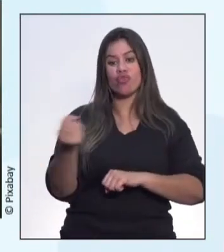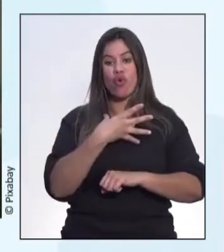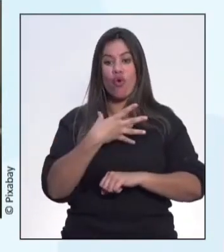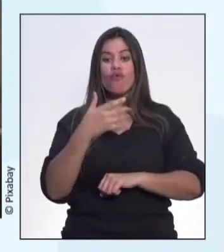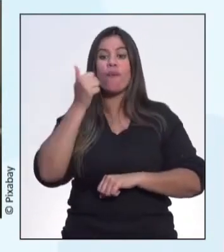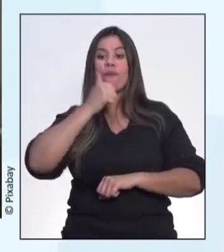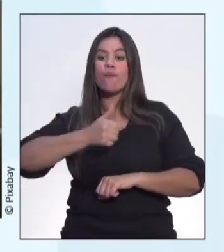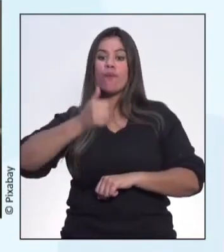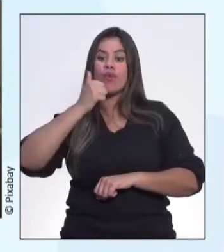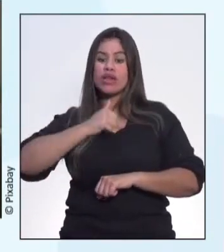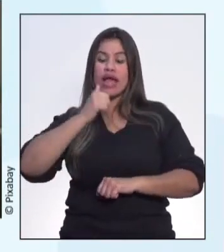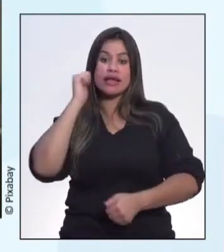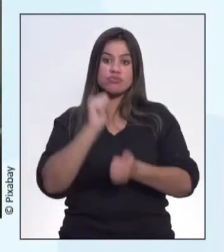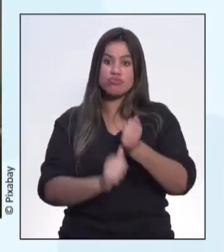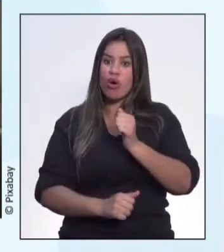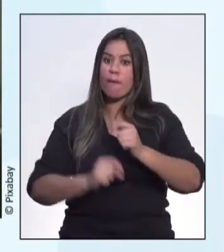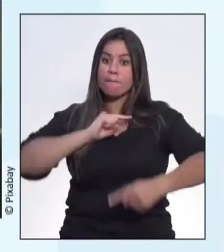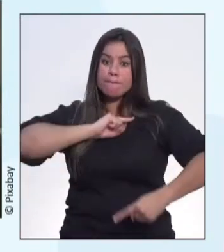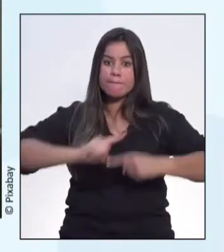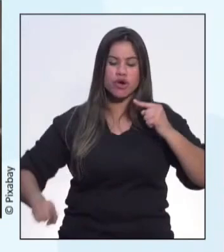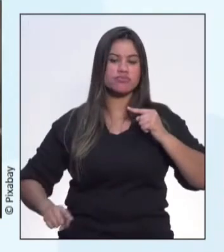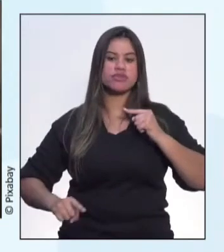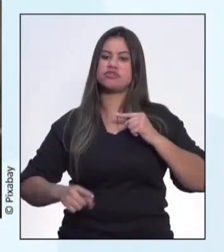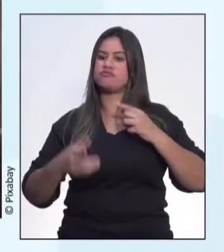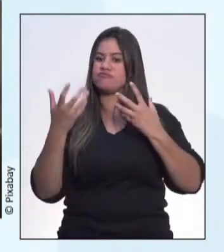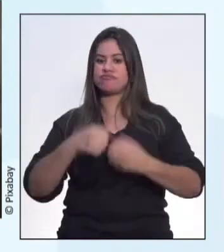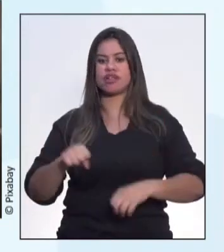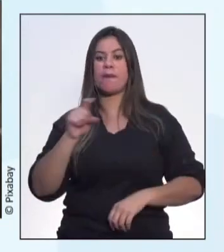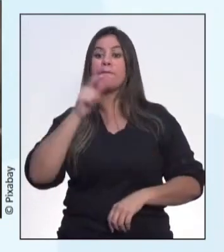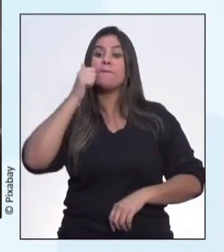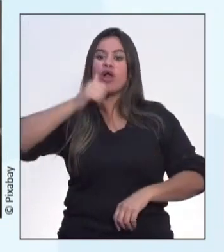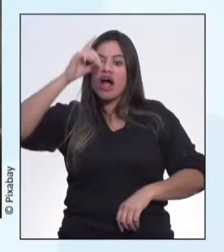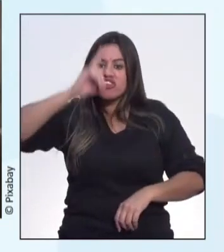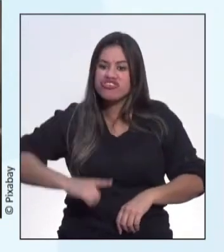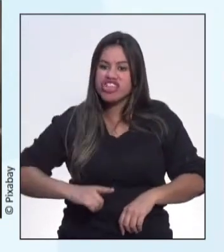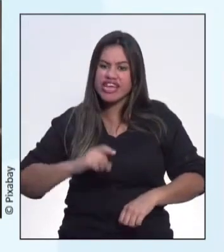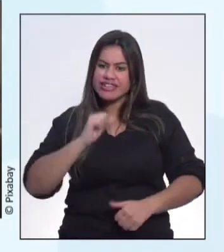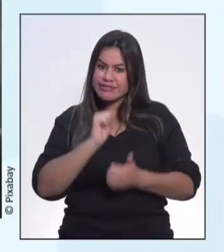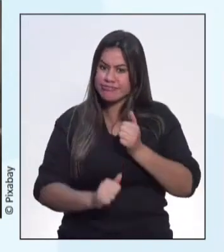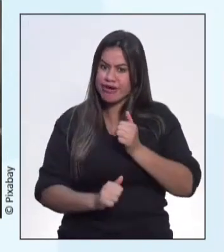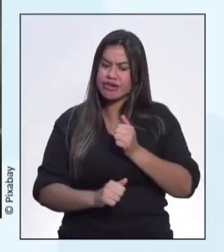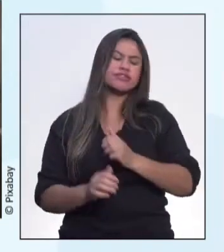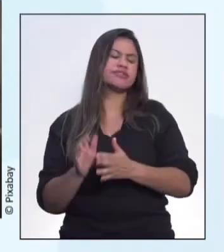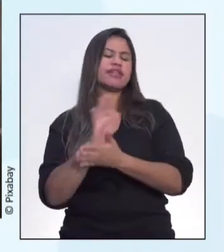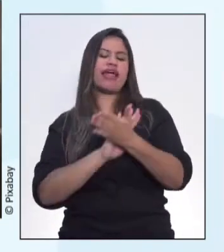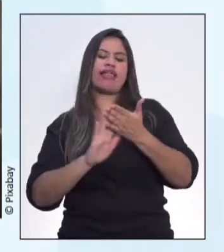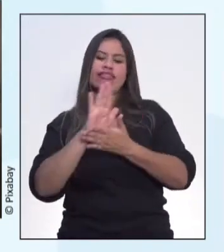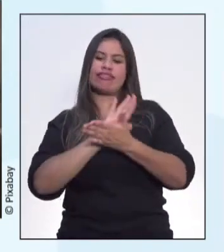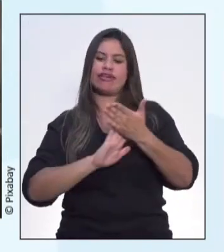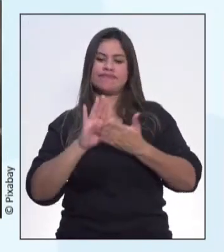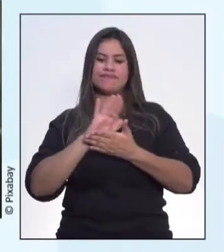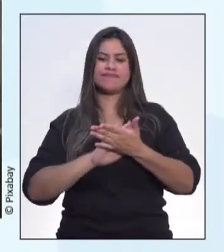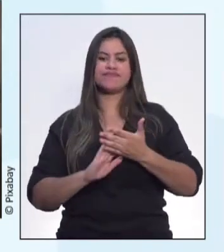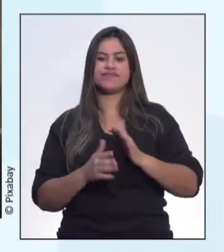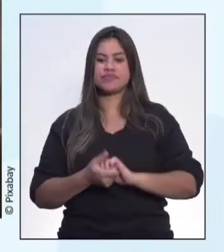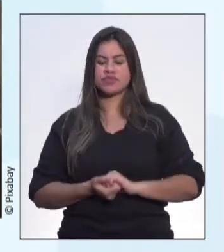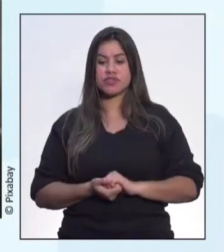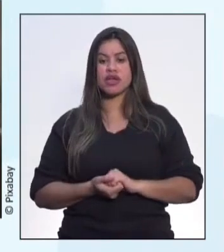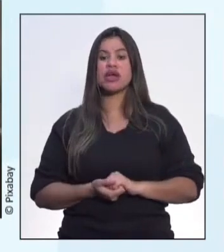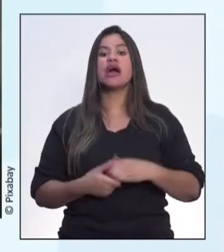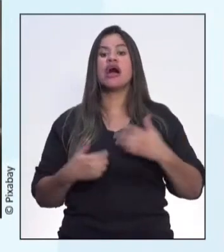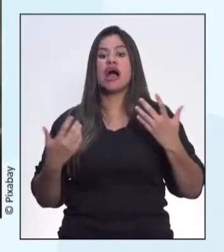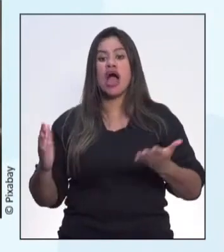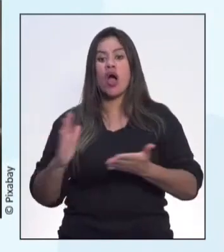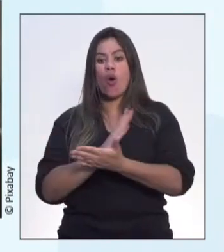praticarem esportes. As mulheres não tinham o direito de participar de esportes e, enfim, tinham que